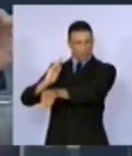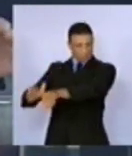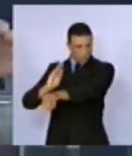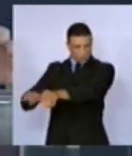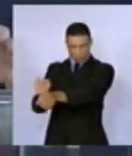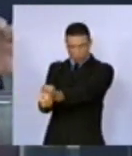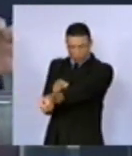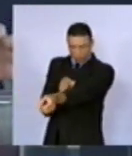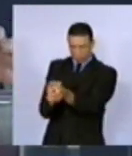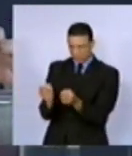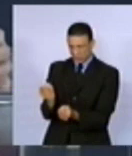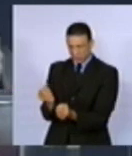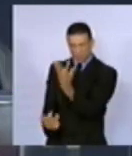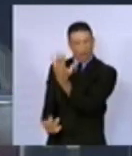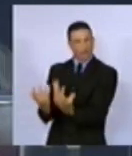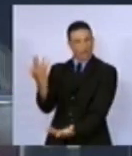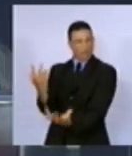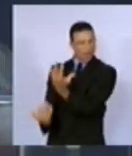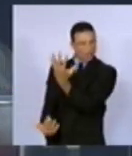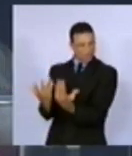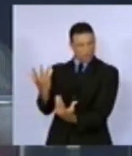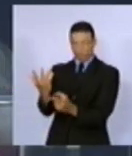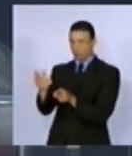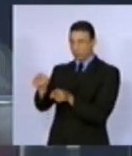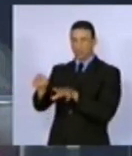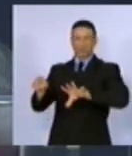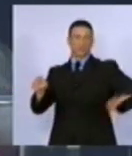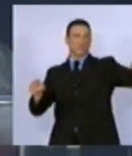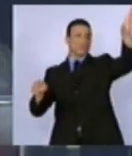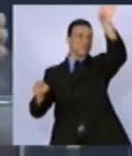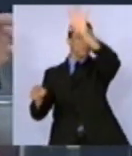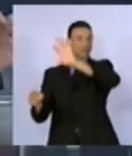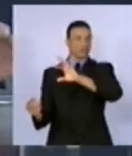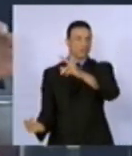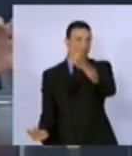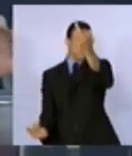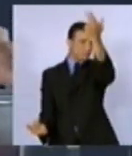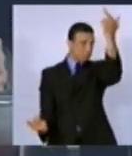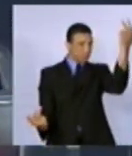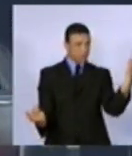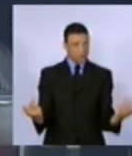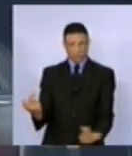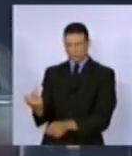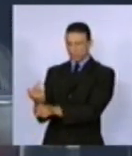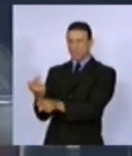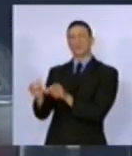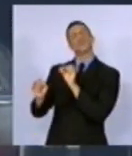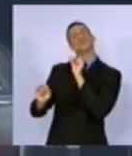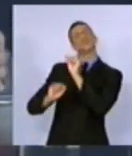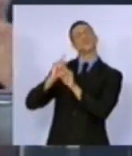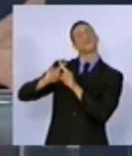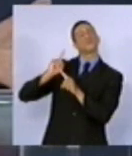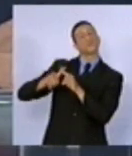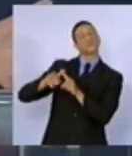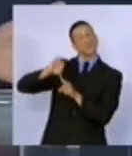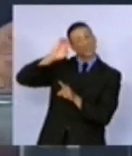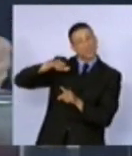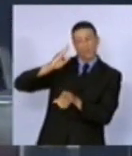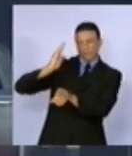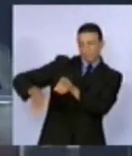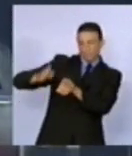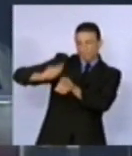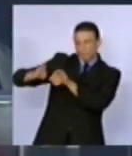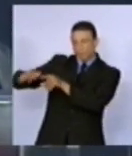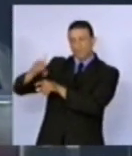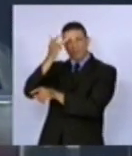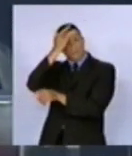prática usual nos estados produtores essa queima tem por objetivo facilitar o corte aumentar a segurança do